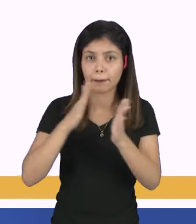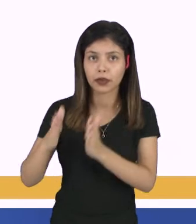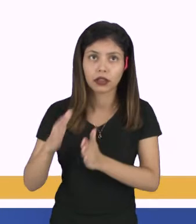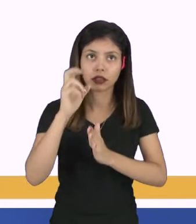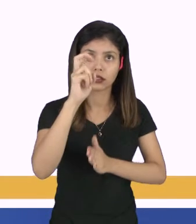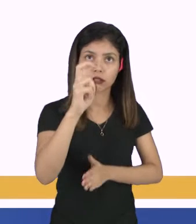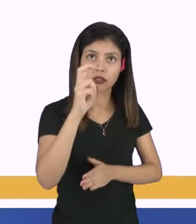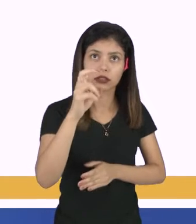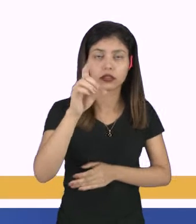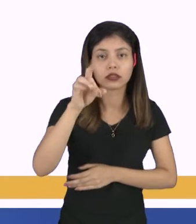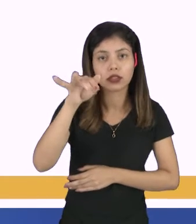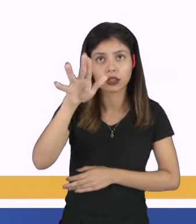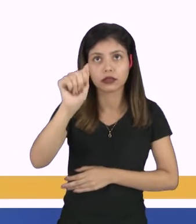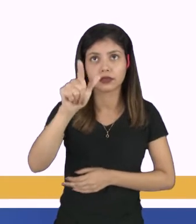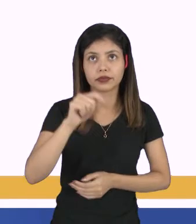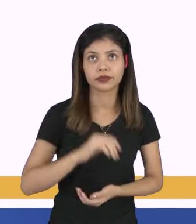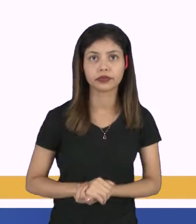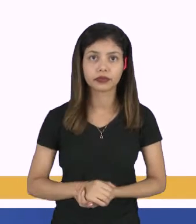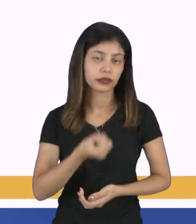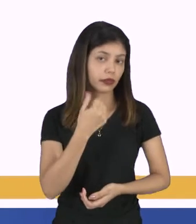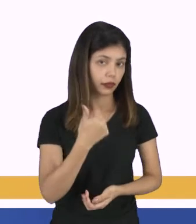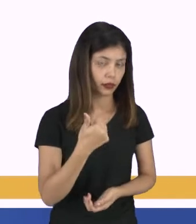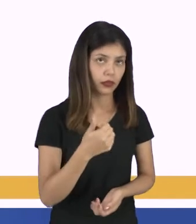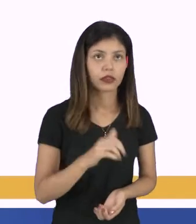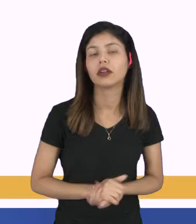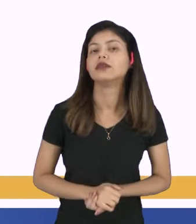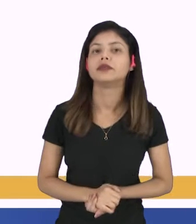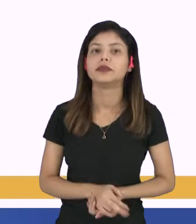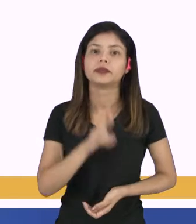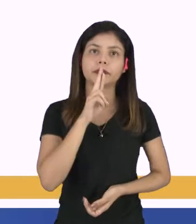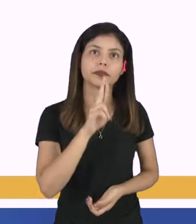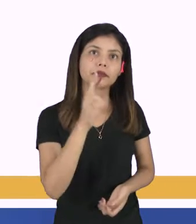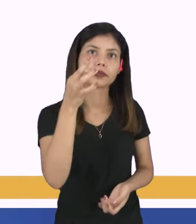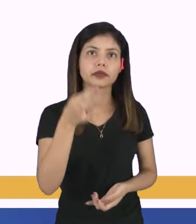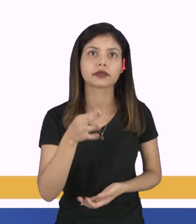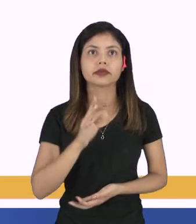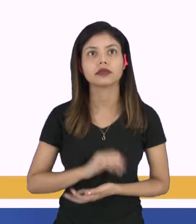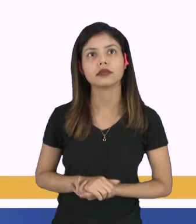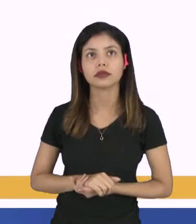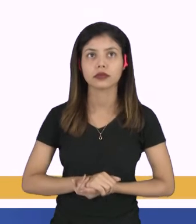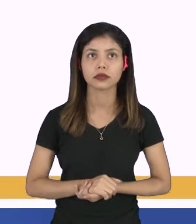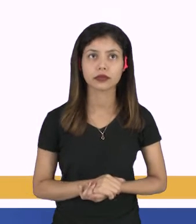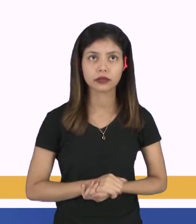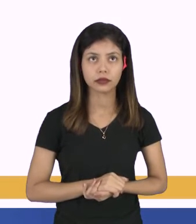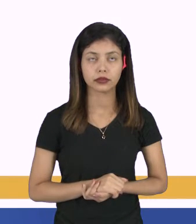partem 5 diagonais. Certinho? Então, esta seria a nossa resposta.